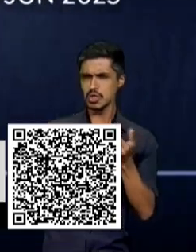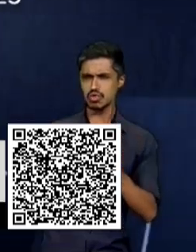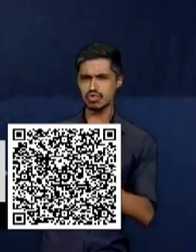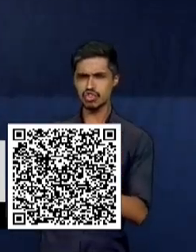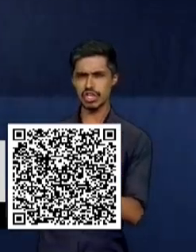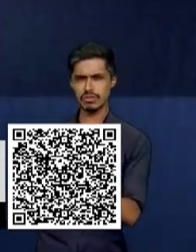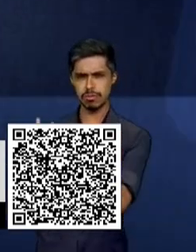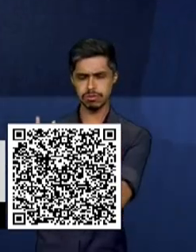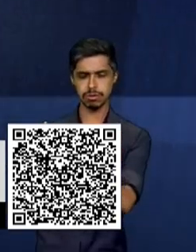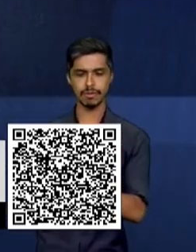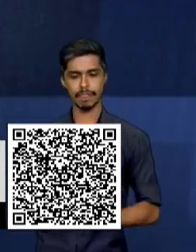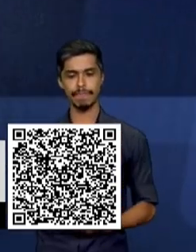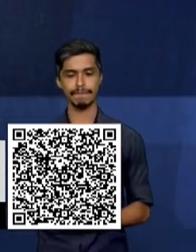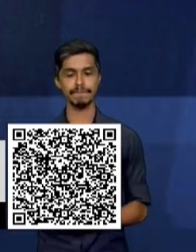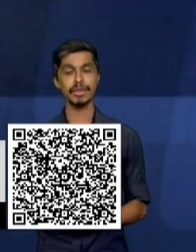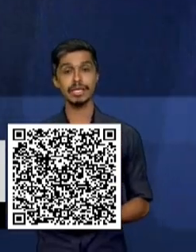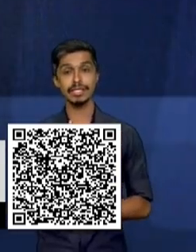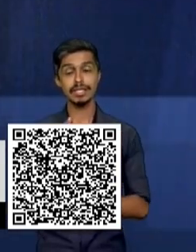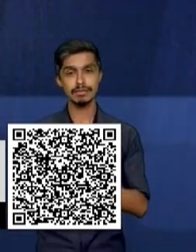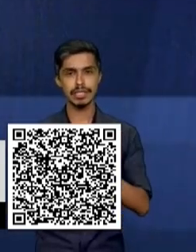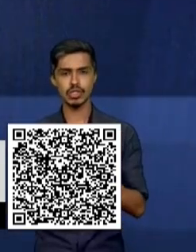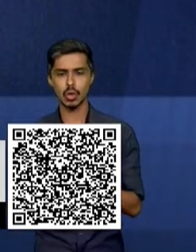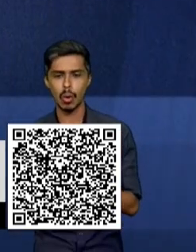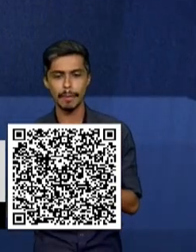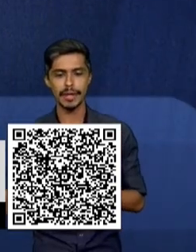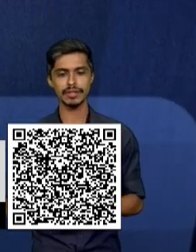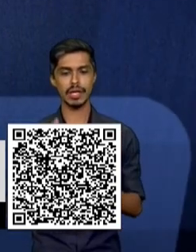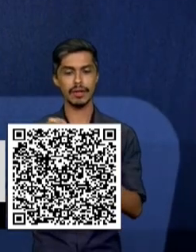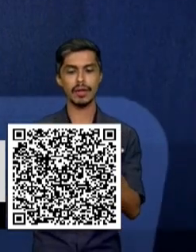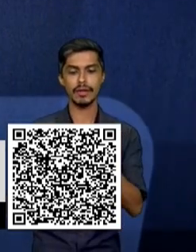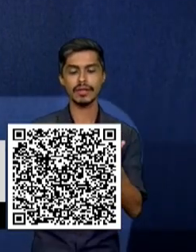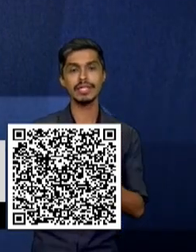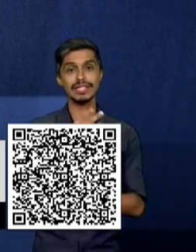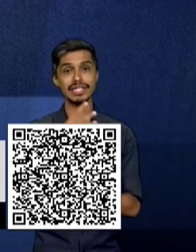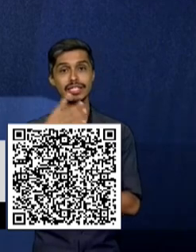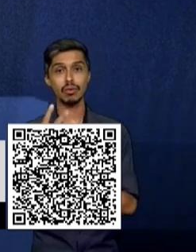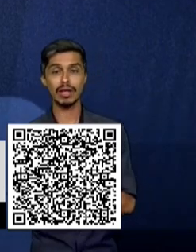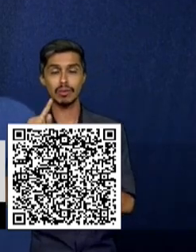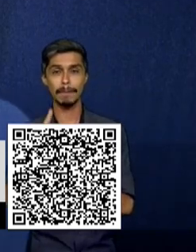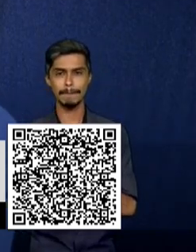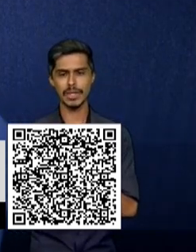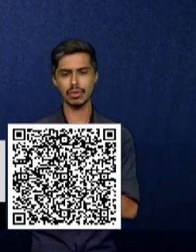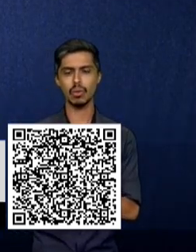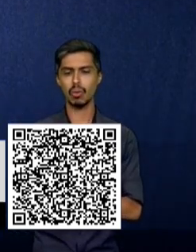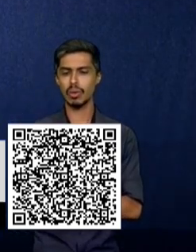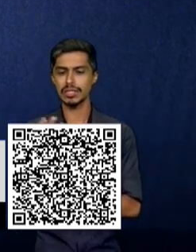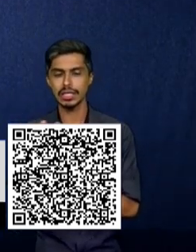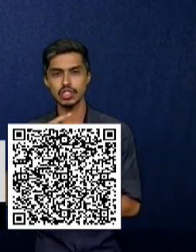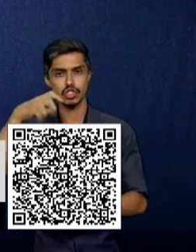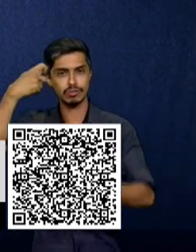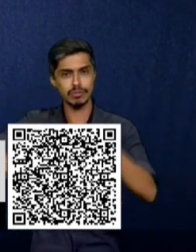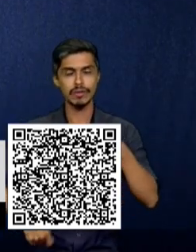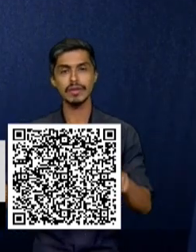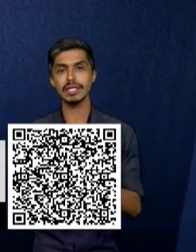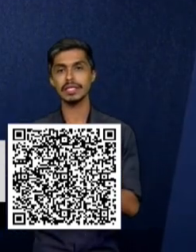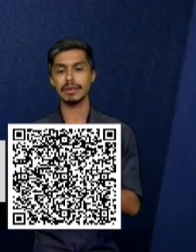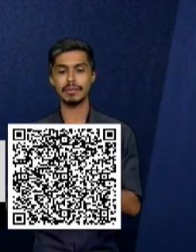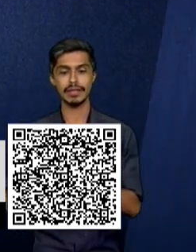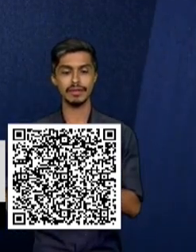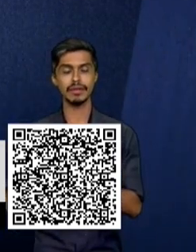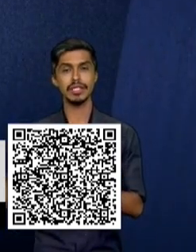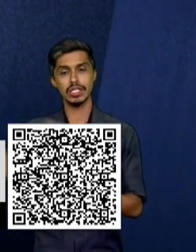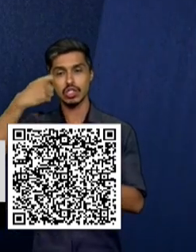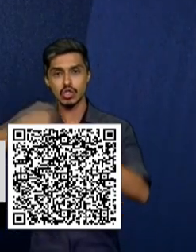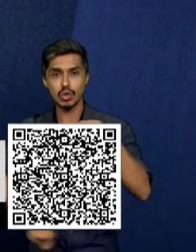abordagem. Nos primeiros 6 meses do ano, foram registrados 34 mil casos de estupros e de estupros